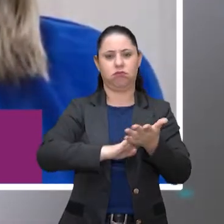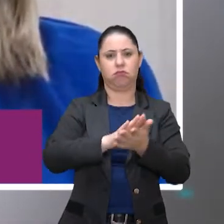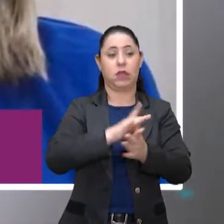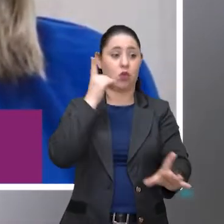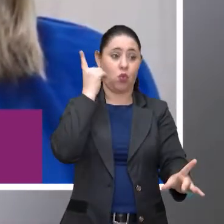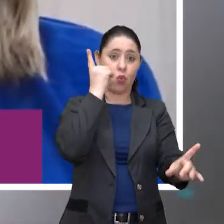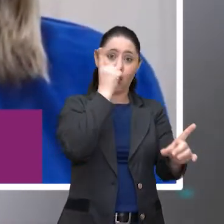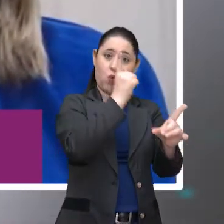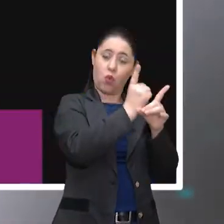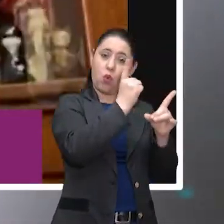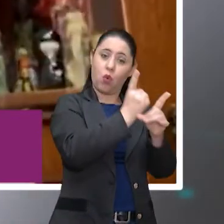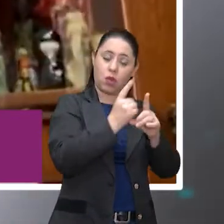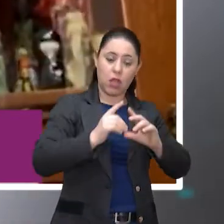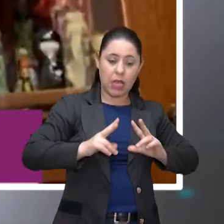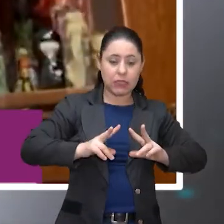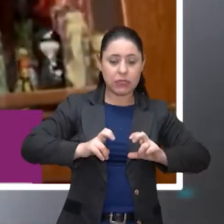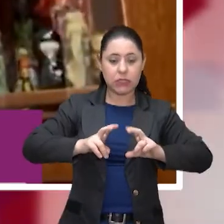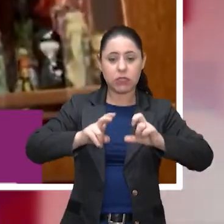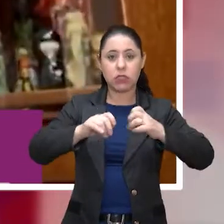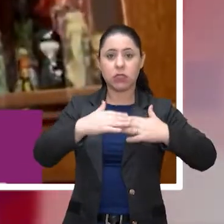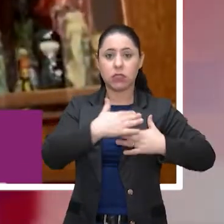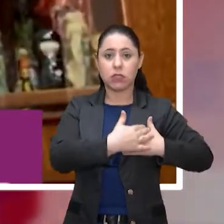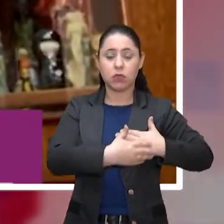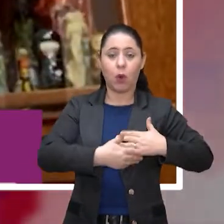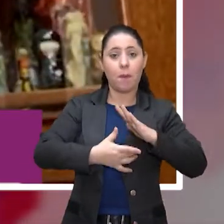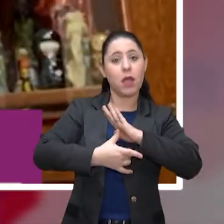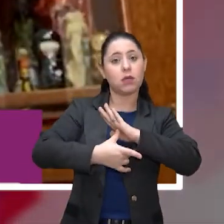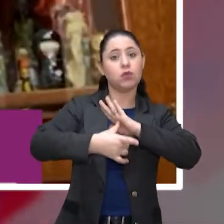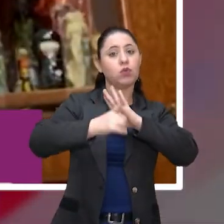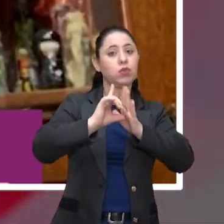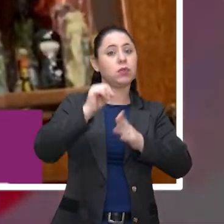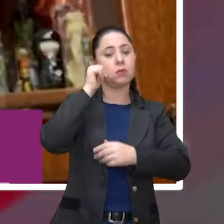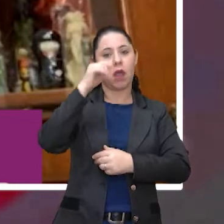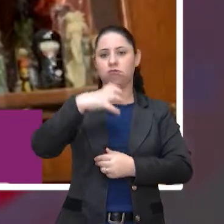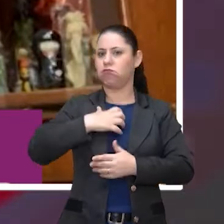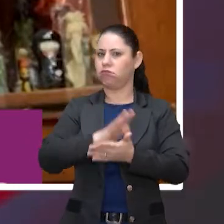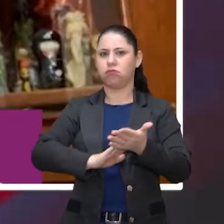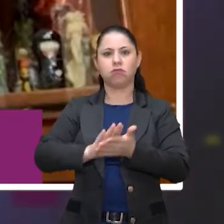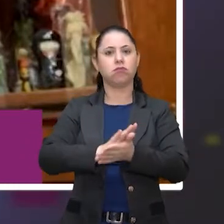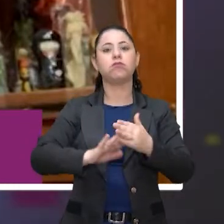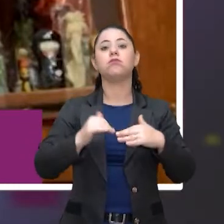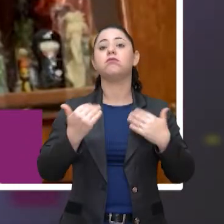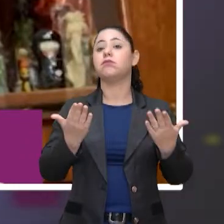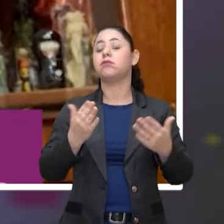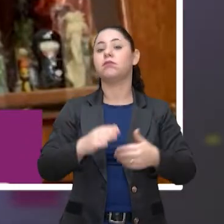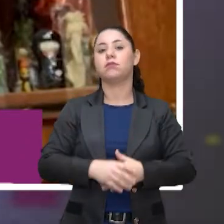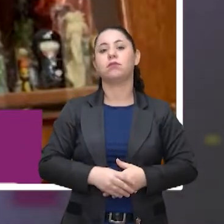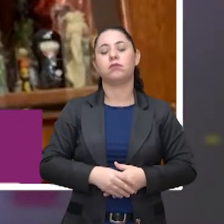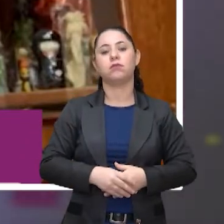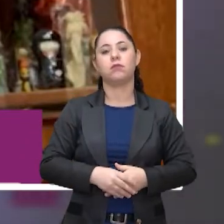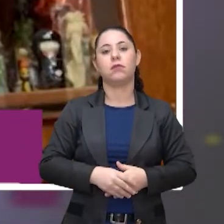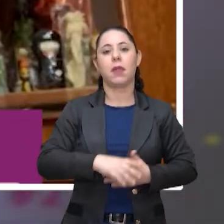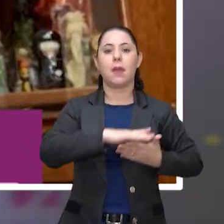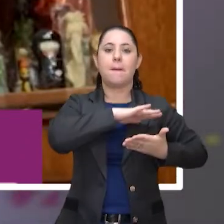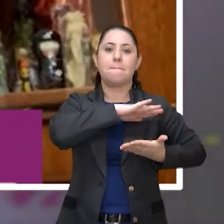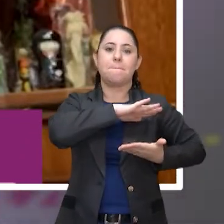de detecção de câncer de mama de forma precoce em mulher que não sente nada. É